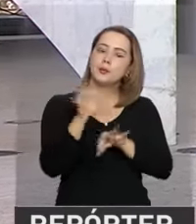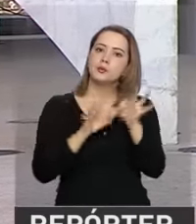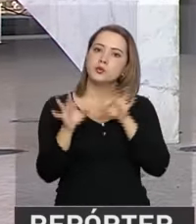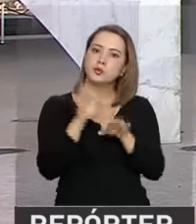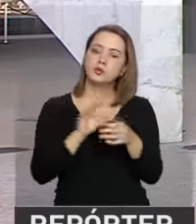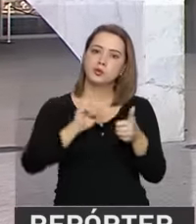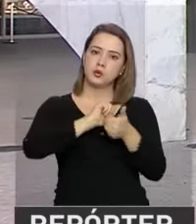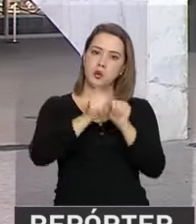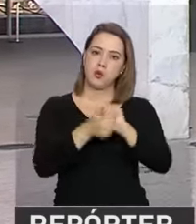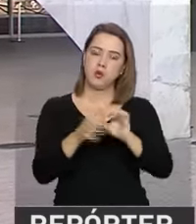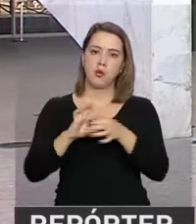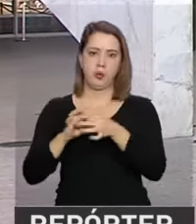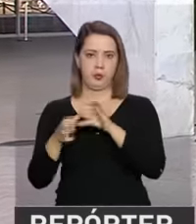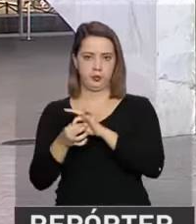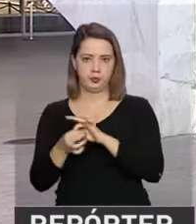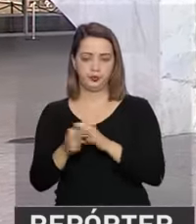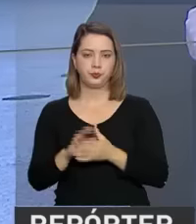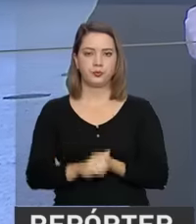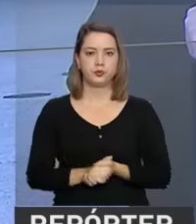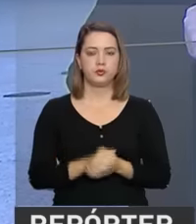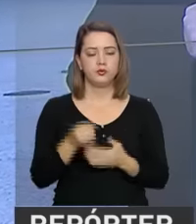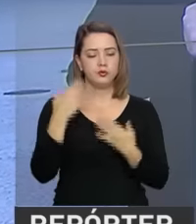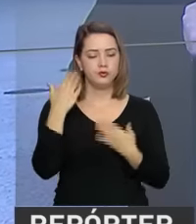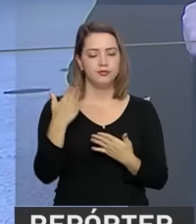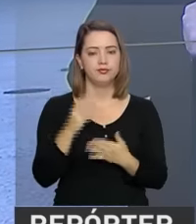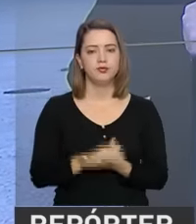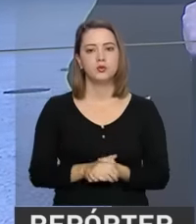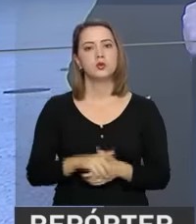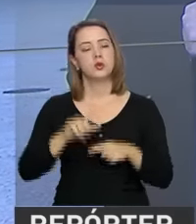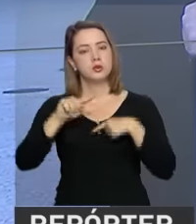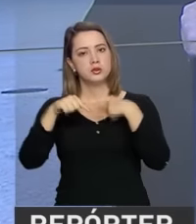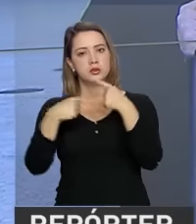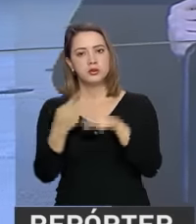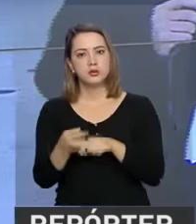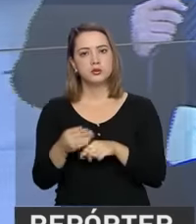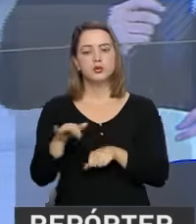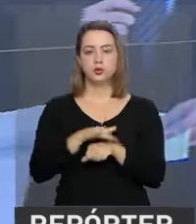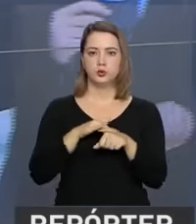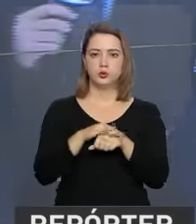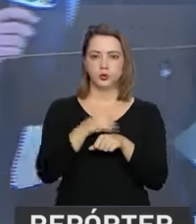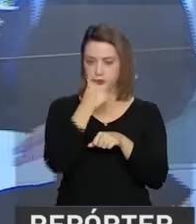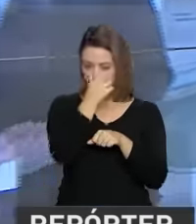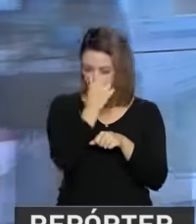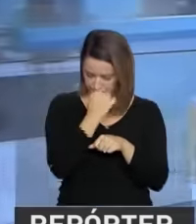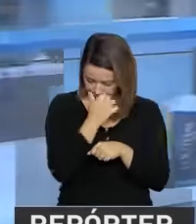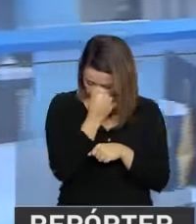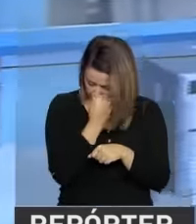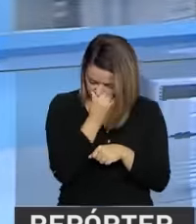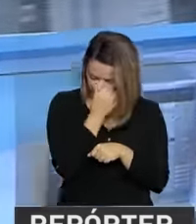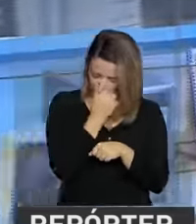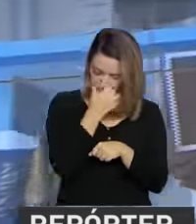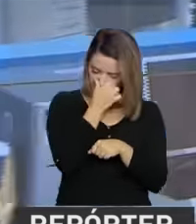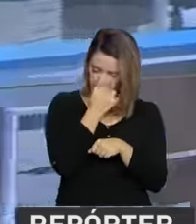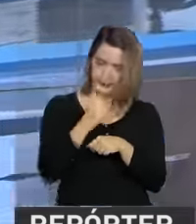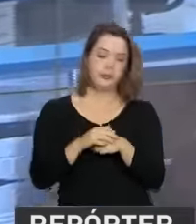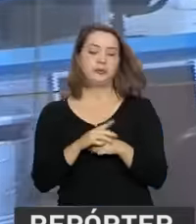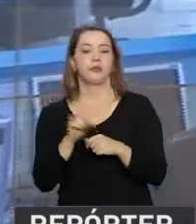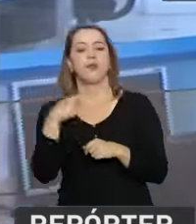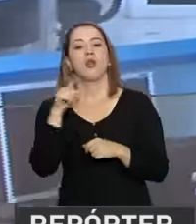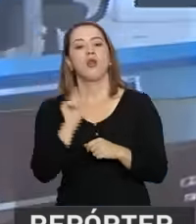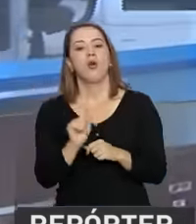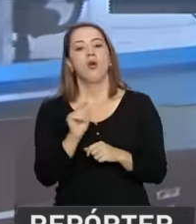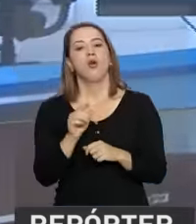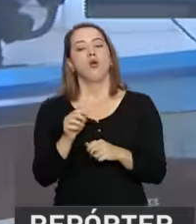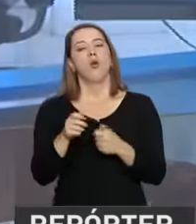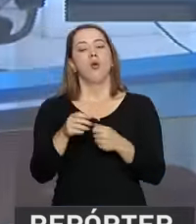Bach. Daniele, é com você. Obrigada, João Pedro. Daqui a pouco a gente volta a conversar. E o Senado Federal aprovou ontem o nome do economista